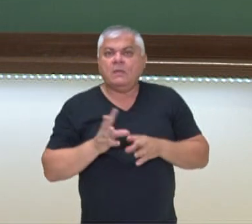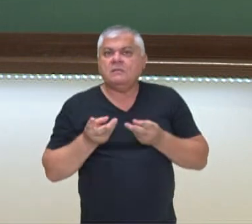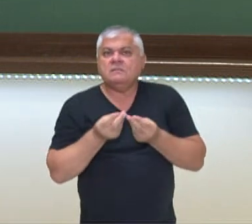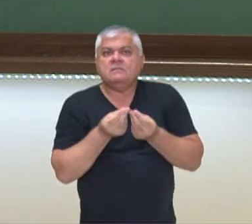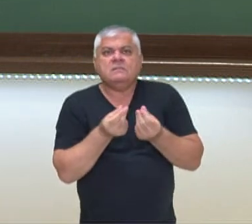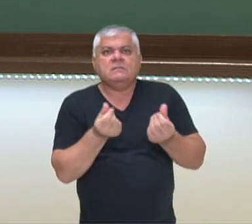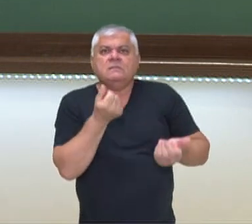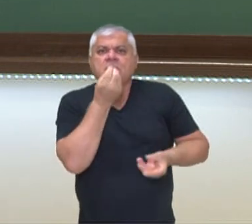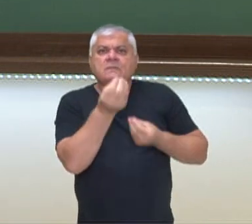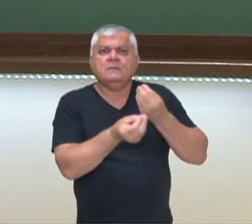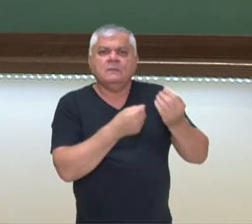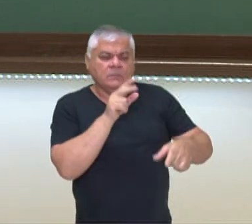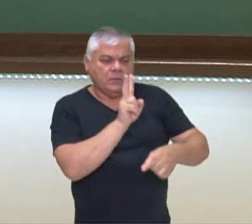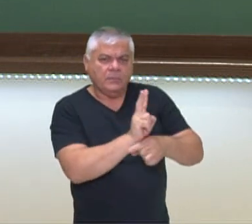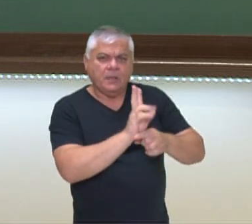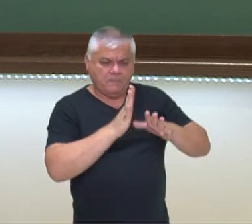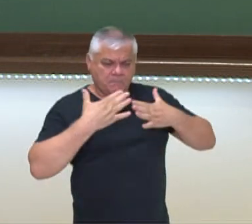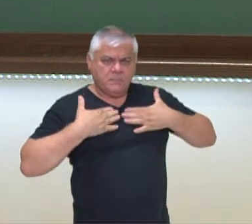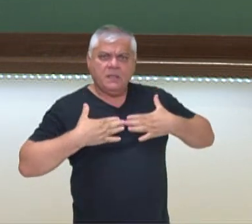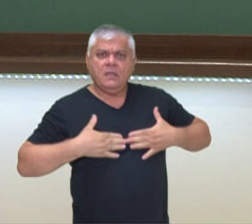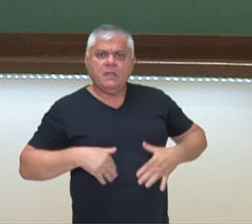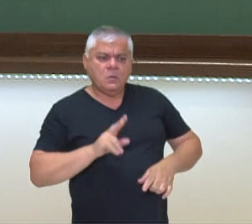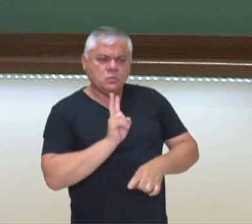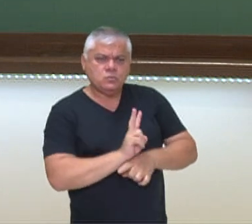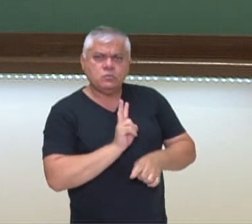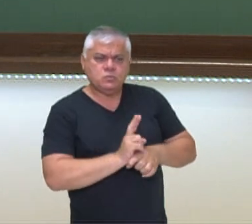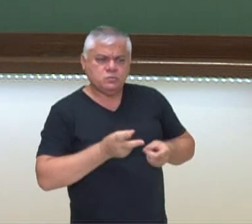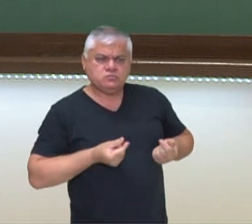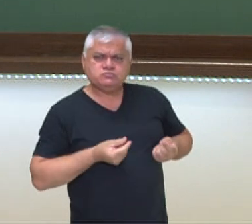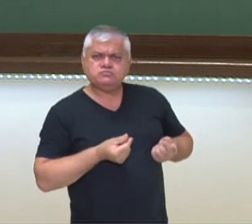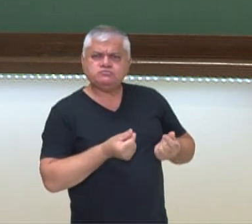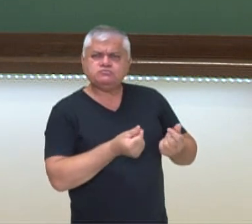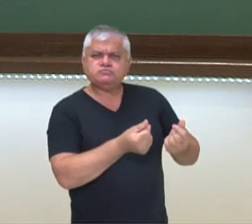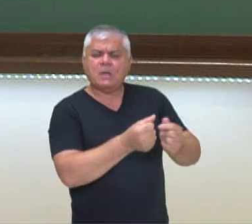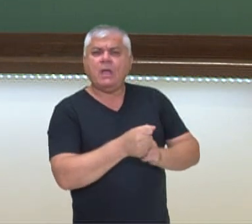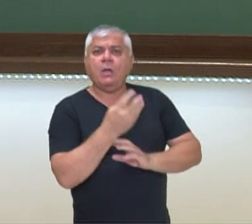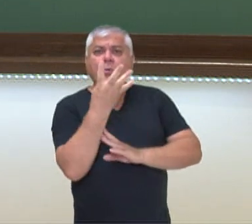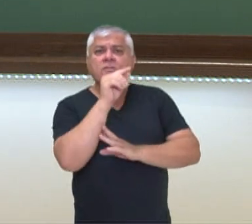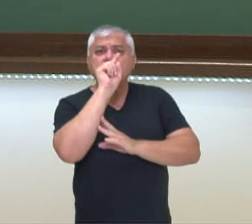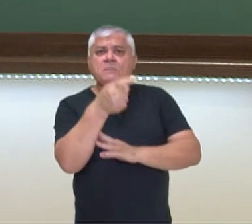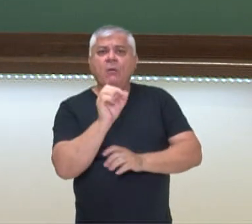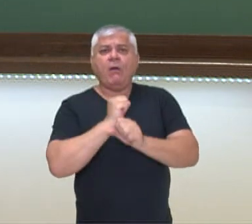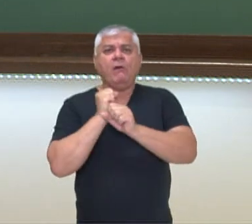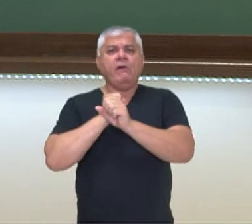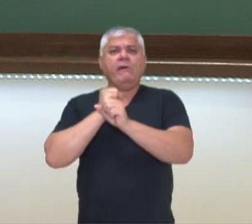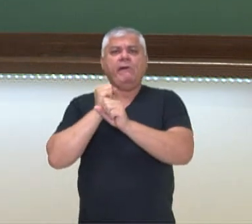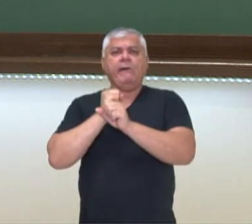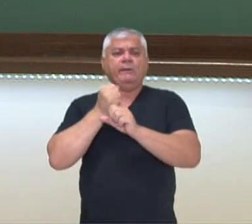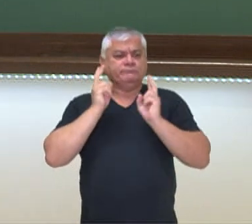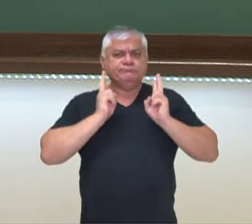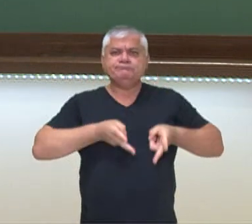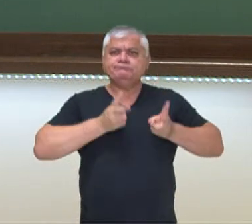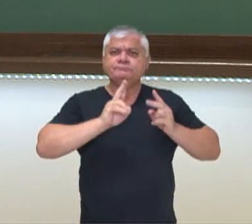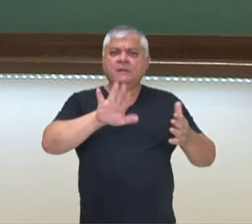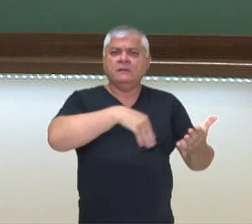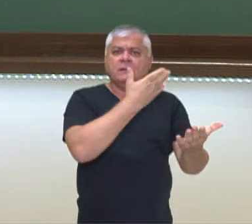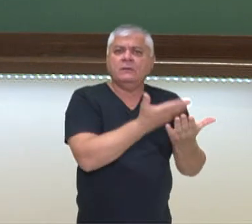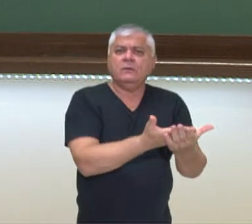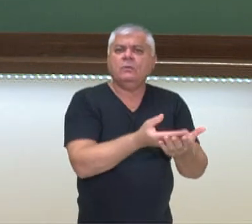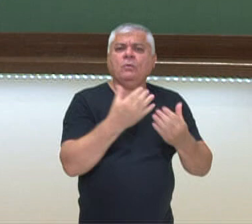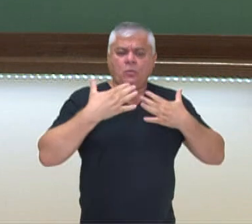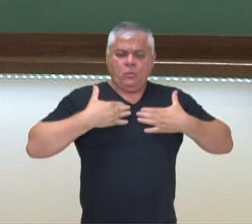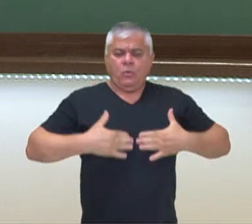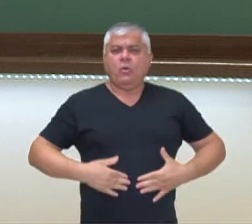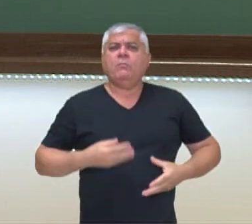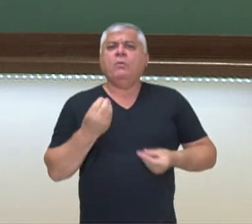desenvolver, que vai conseguir preservar corpos por mais de 4.000 anos? Nós temos algumas múmias muito antigas. Como que era feito o corpo? O que você